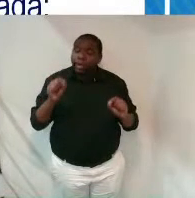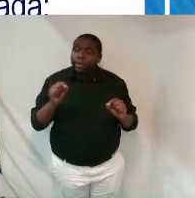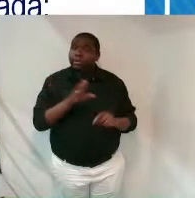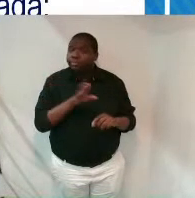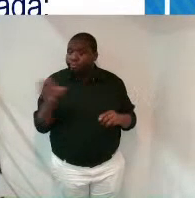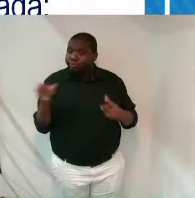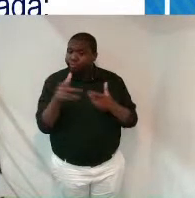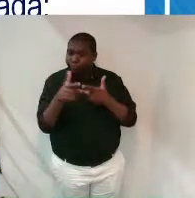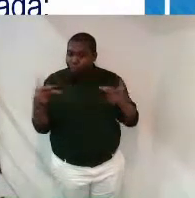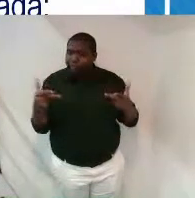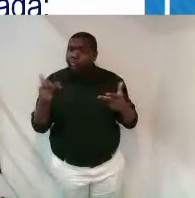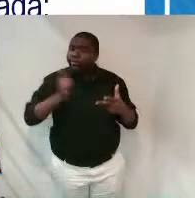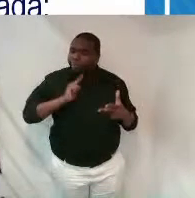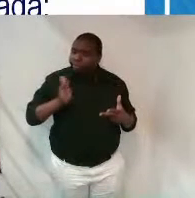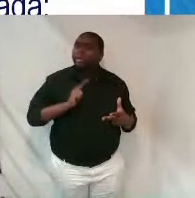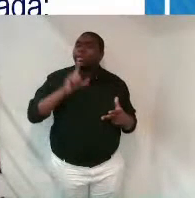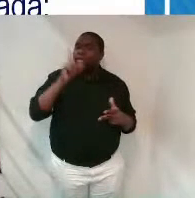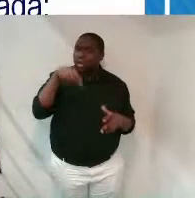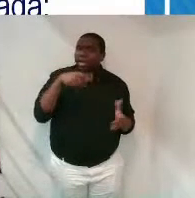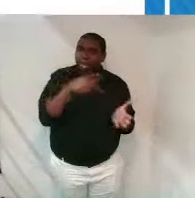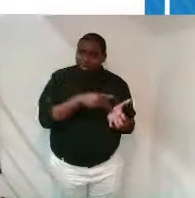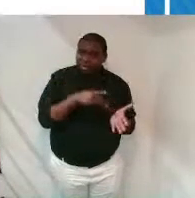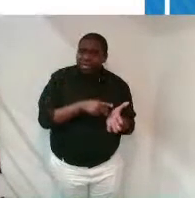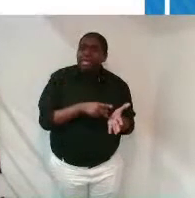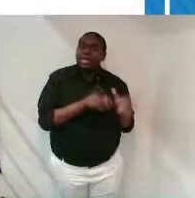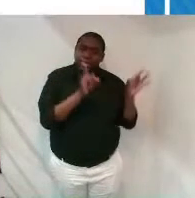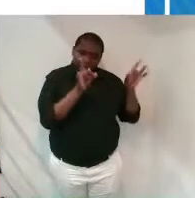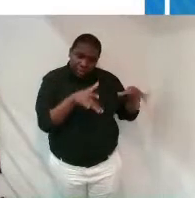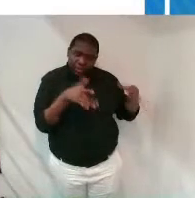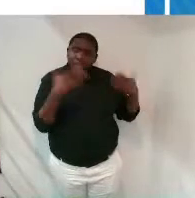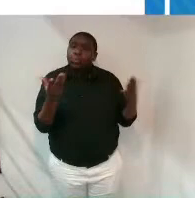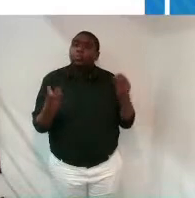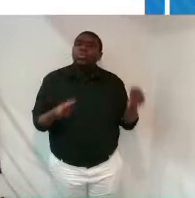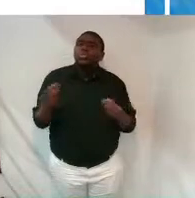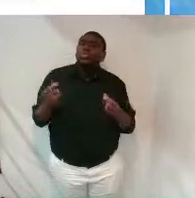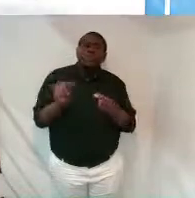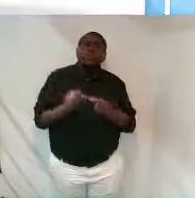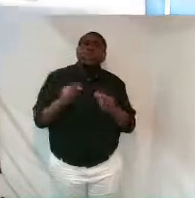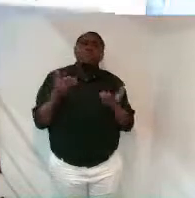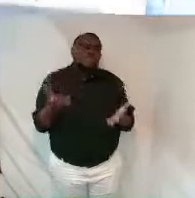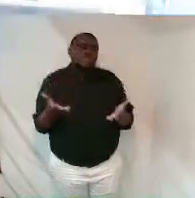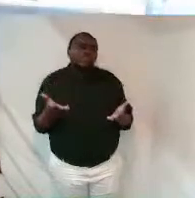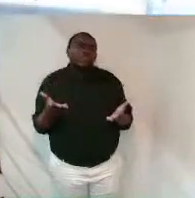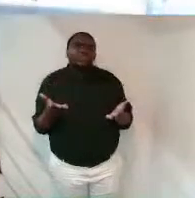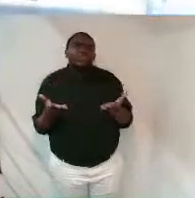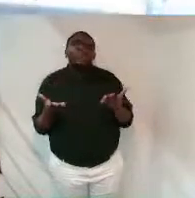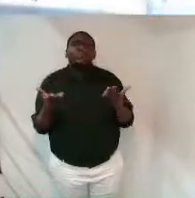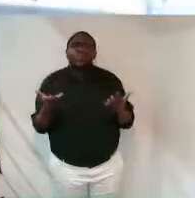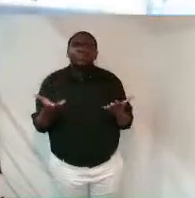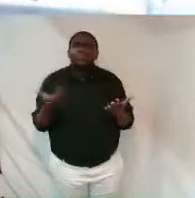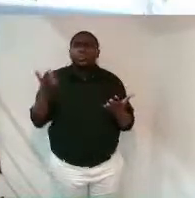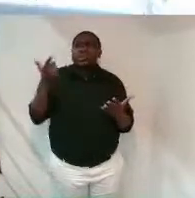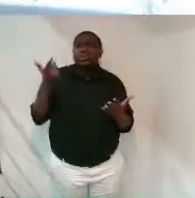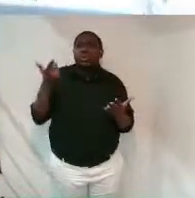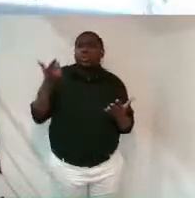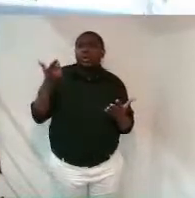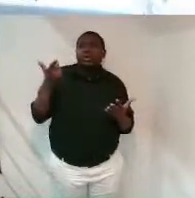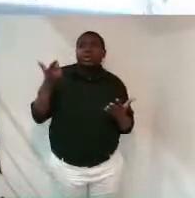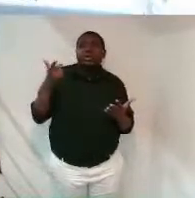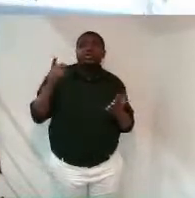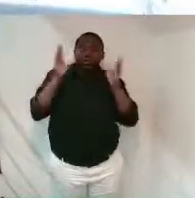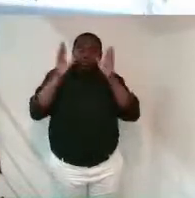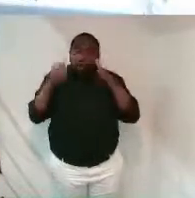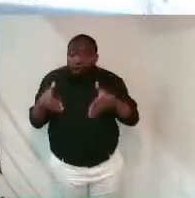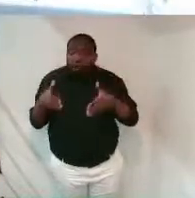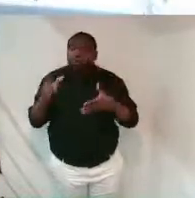efetivamente considerado rejeito. E como é que a gente faz isso? É justamente né, não focando na questão somente